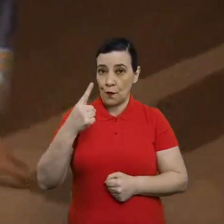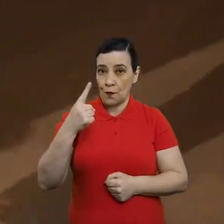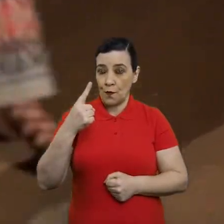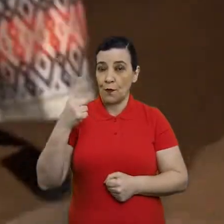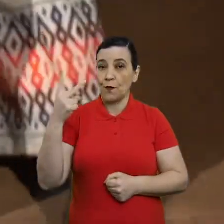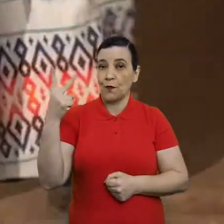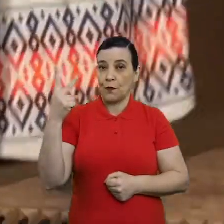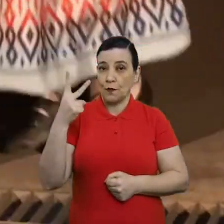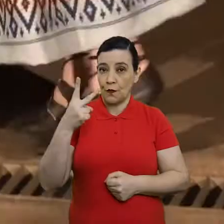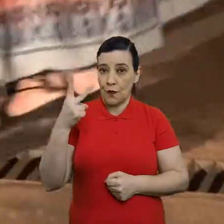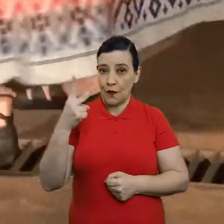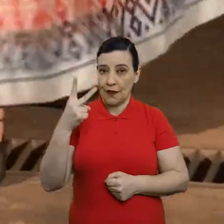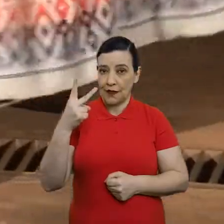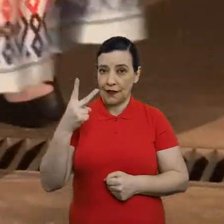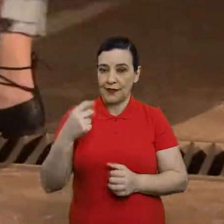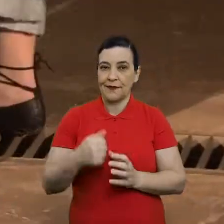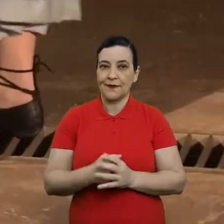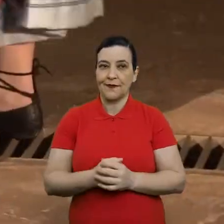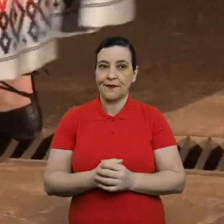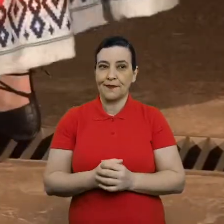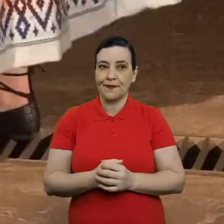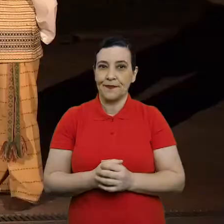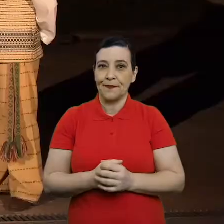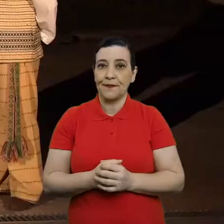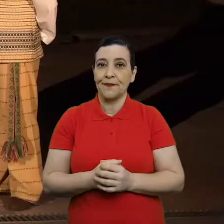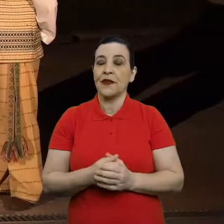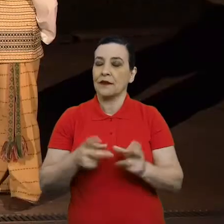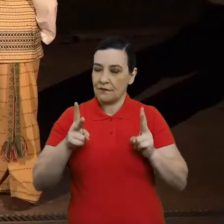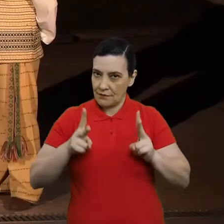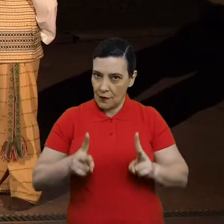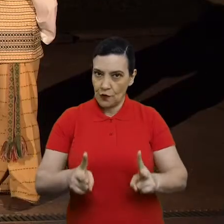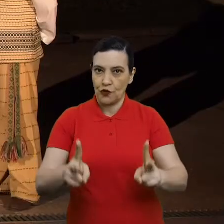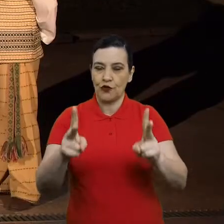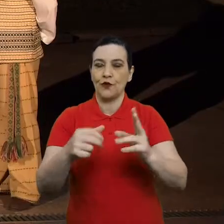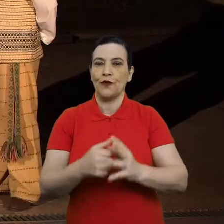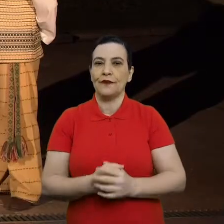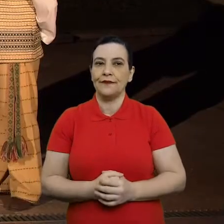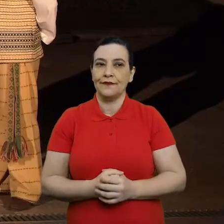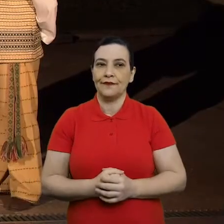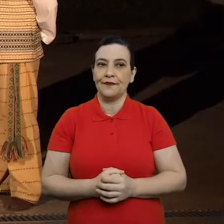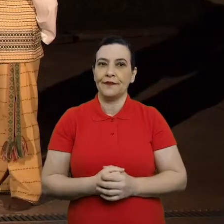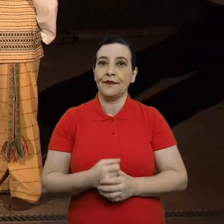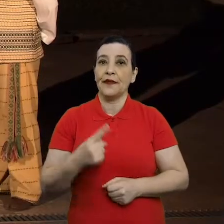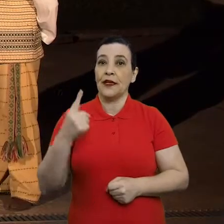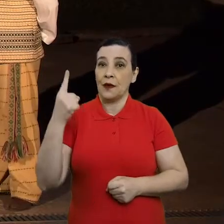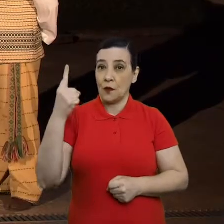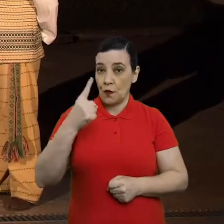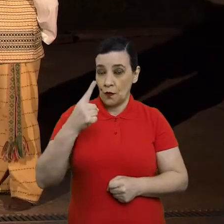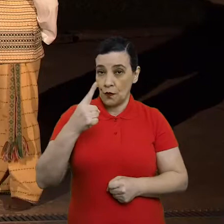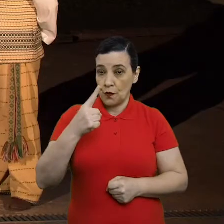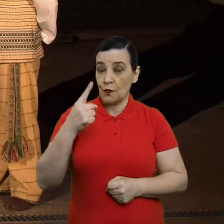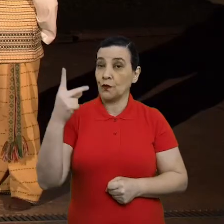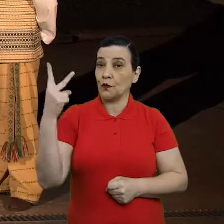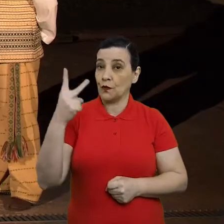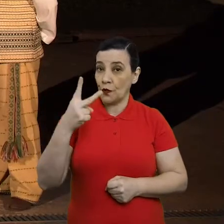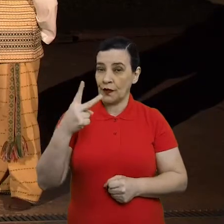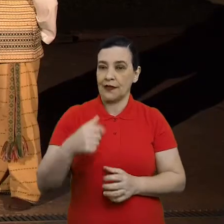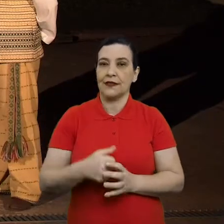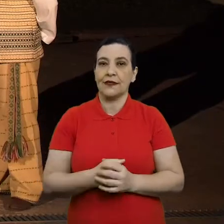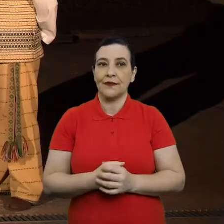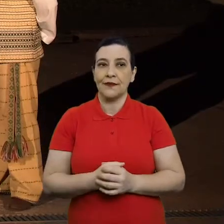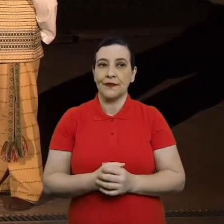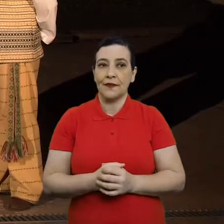giro. Dois. E isso vai se repetindo sempre. Então é um,